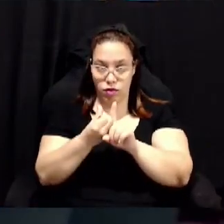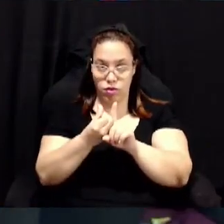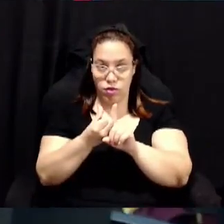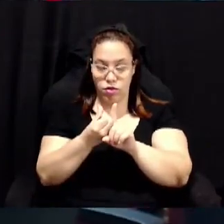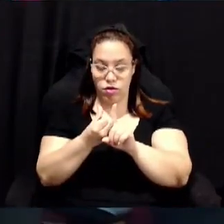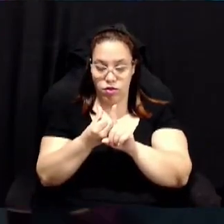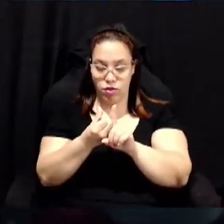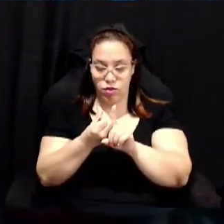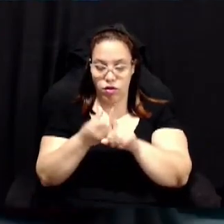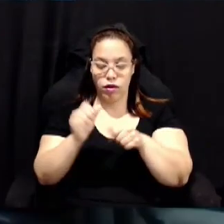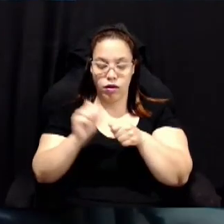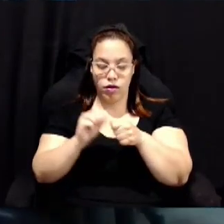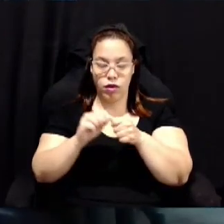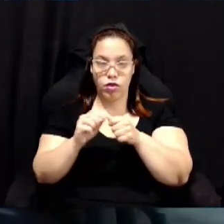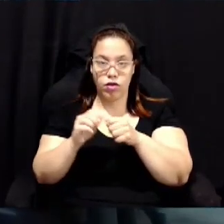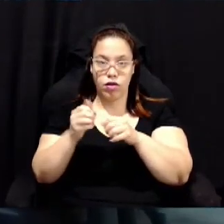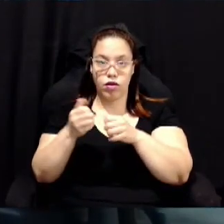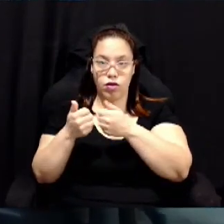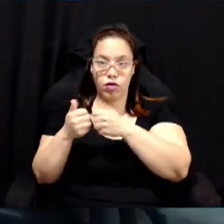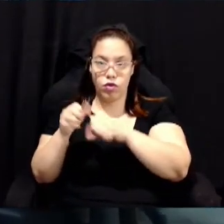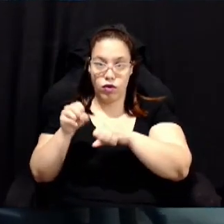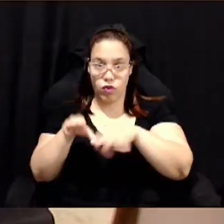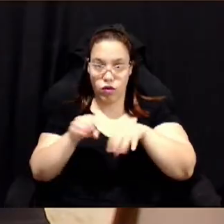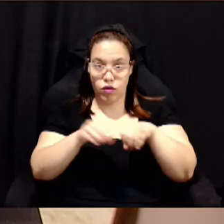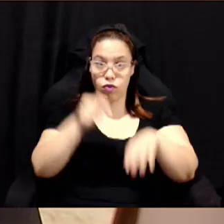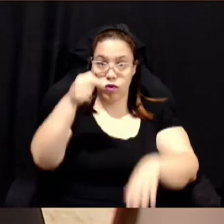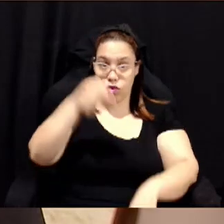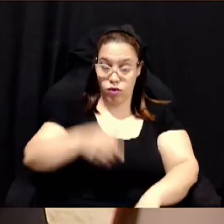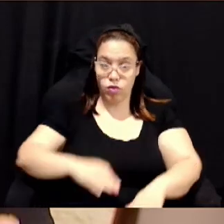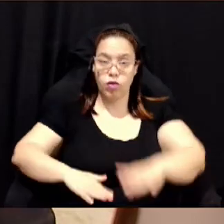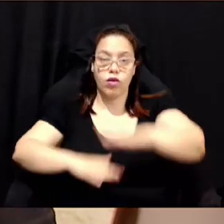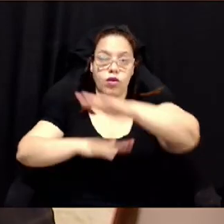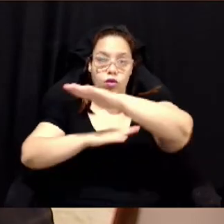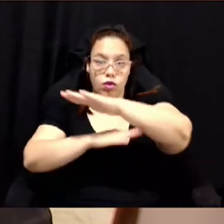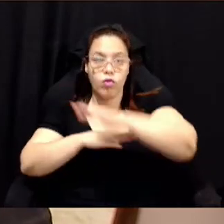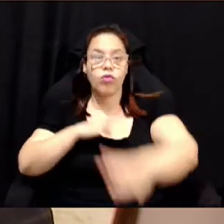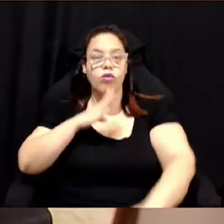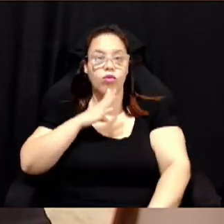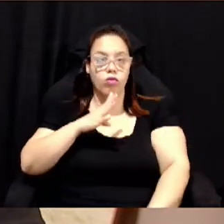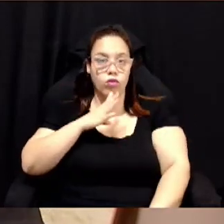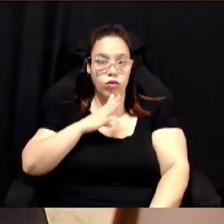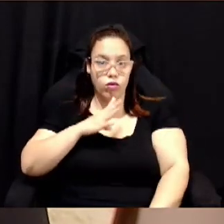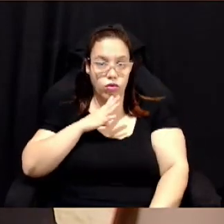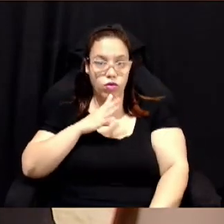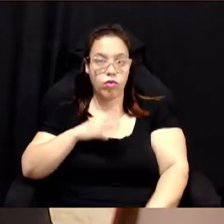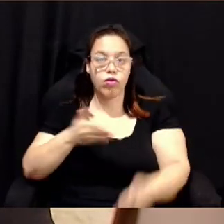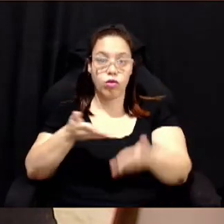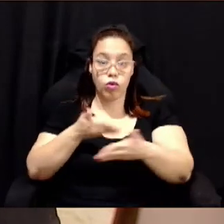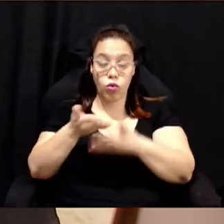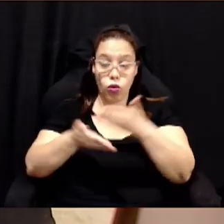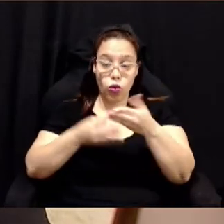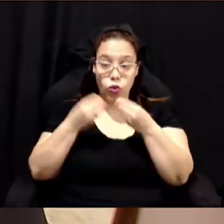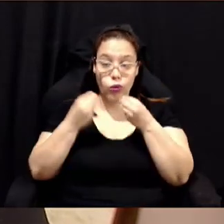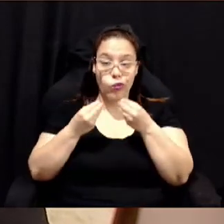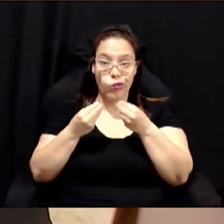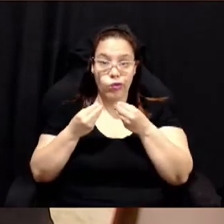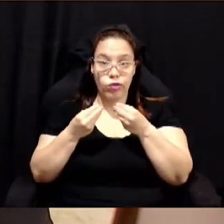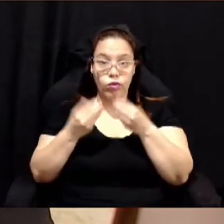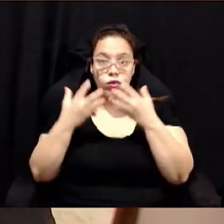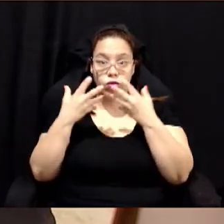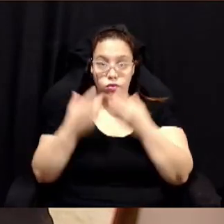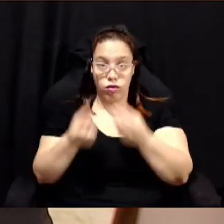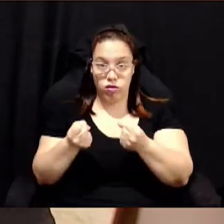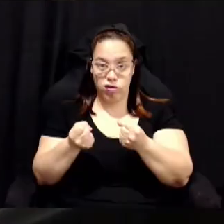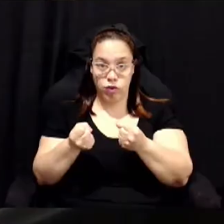a formação desses alunos, eles virão até a Câmara para conhecer todo o funcionamento da casa, para aí assim tomar posse e participar